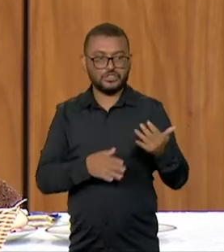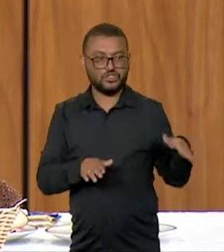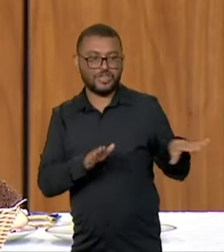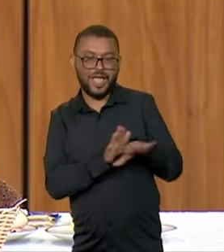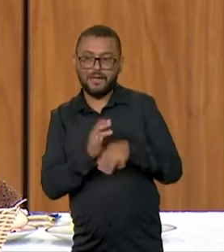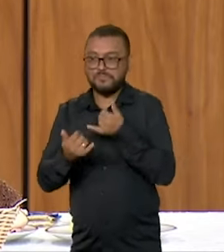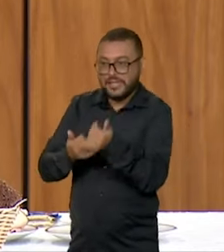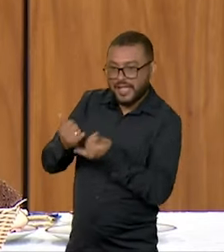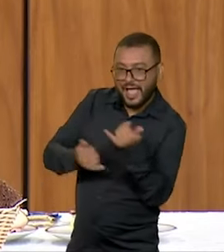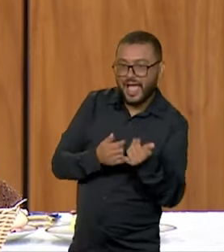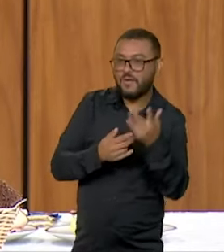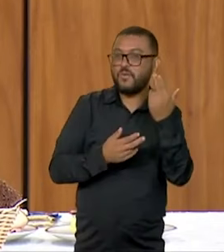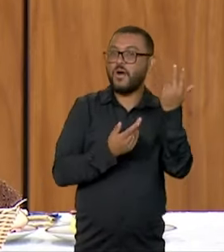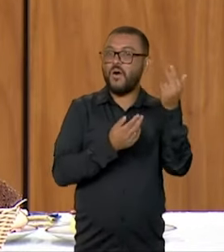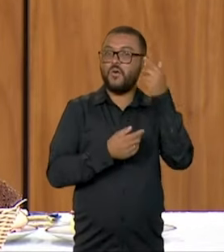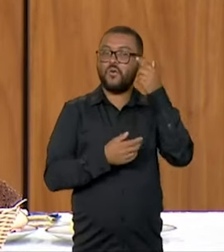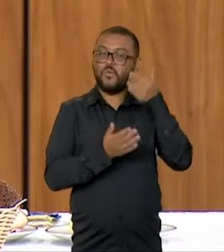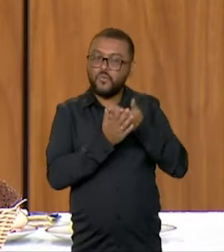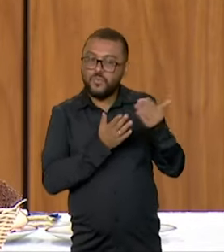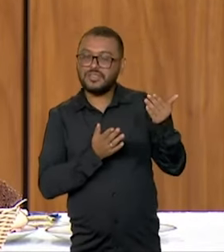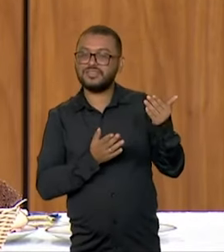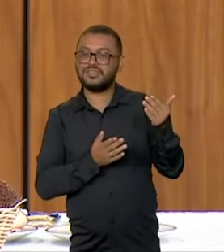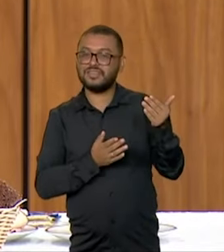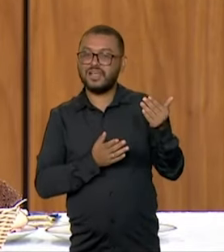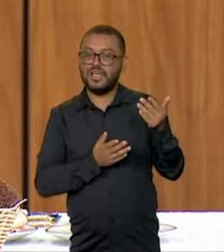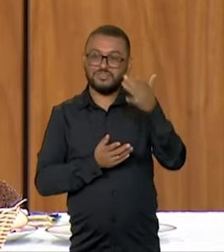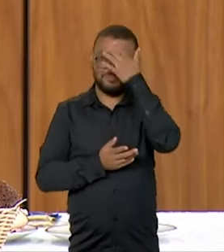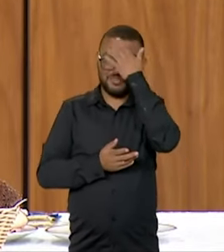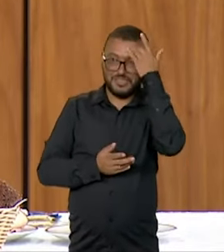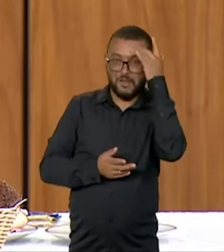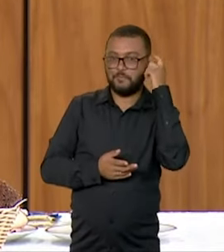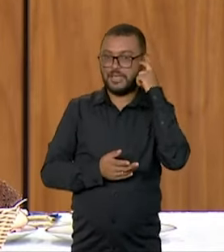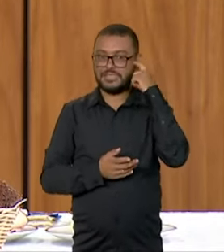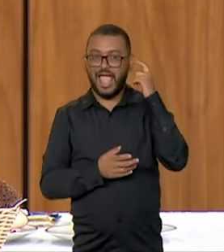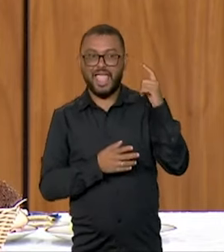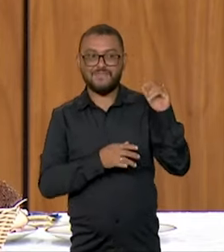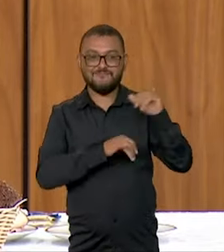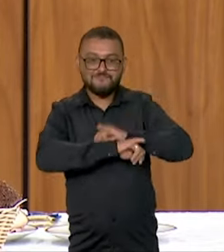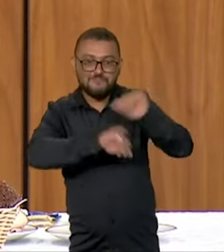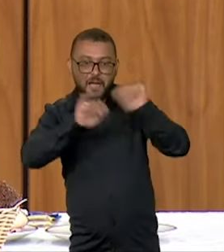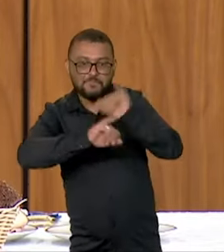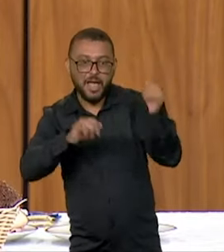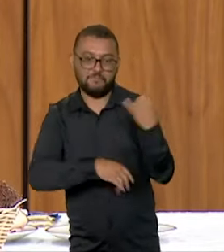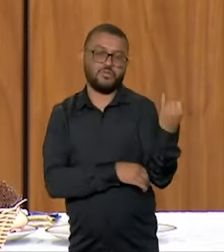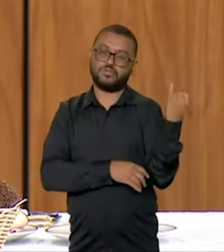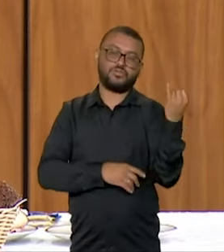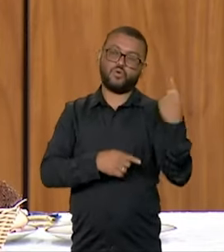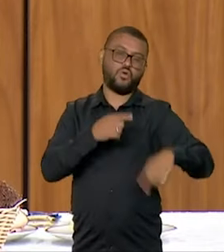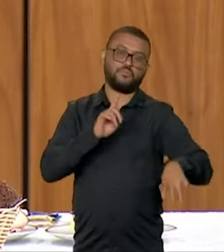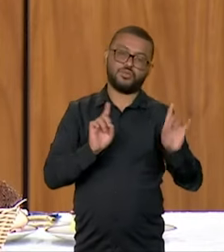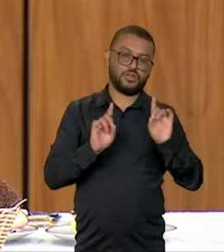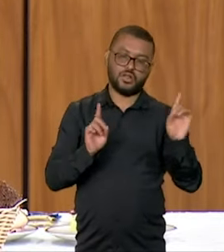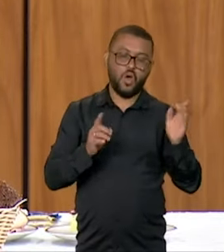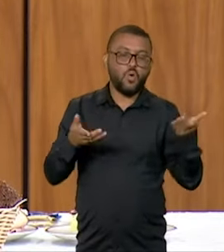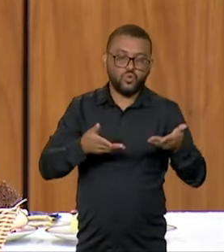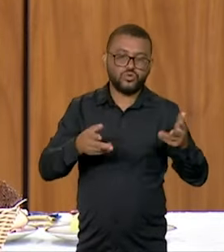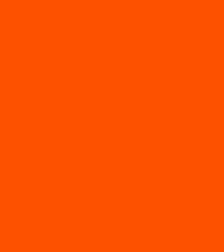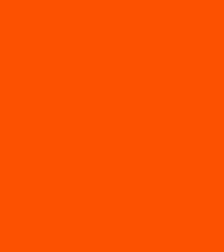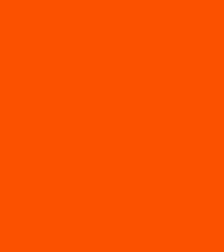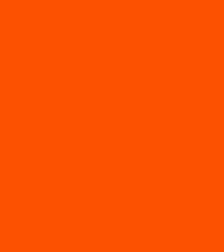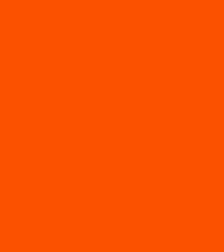fazer uma brincadeira como ele fez aqui no início, e isso ser mais importante de tudo aquilo que a gente vai tratar com vocês aqui no dia de hoje.